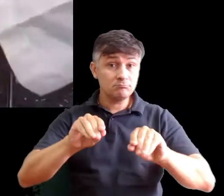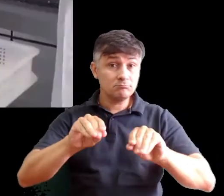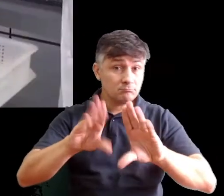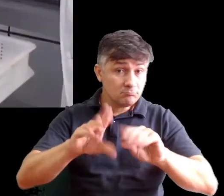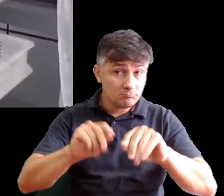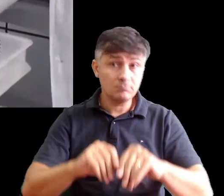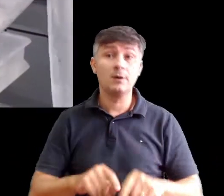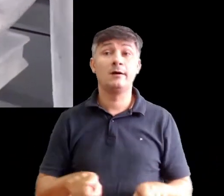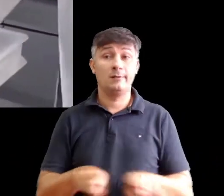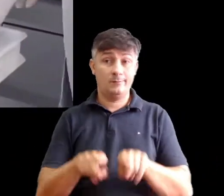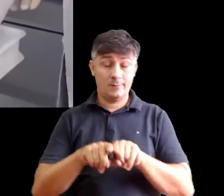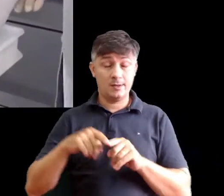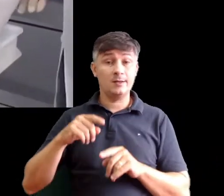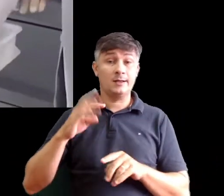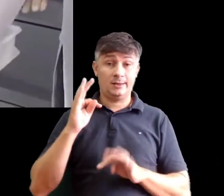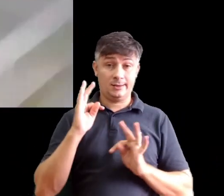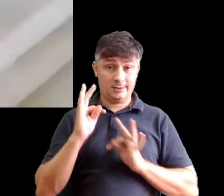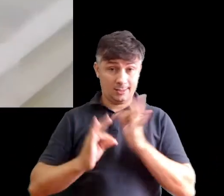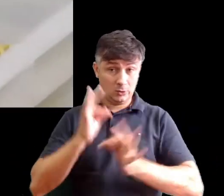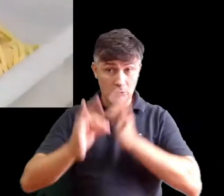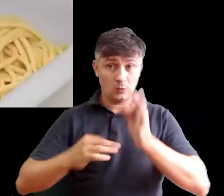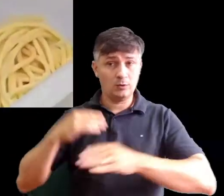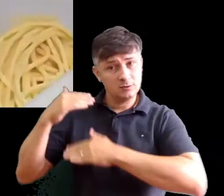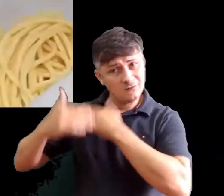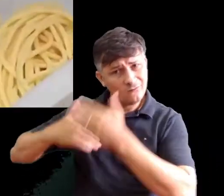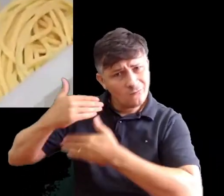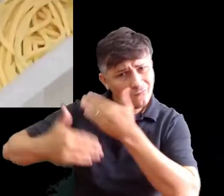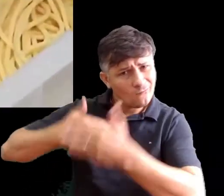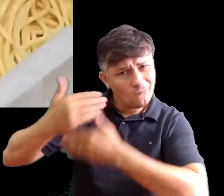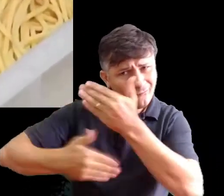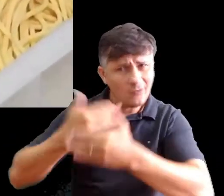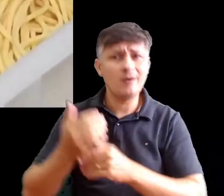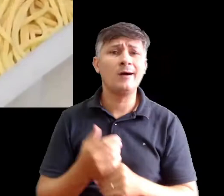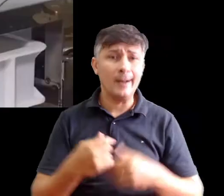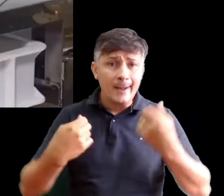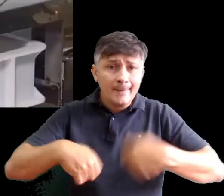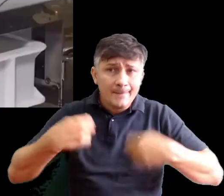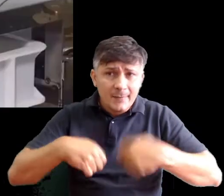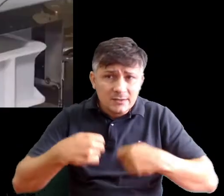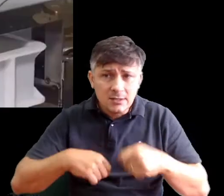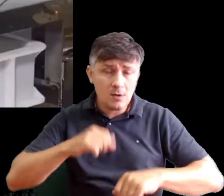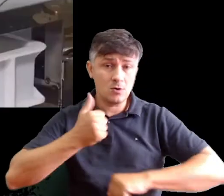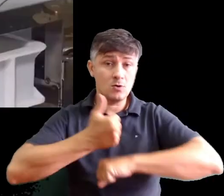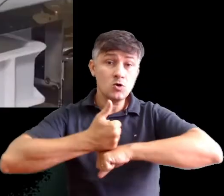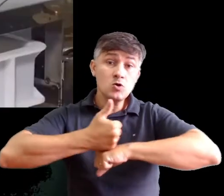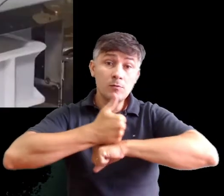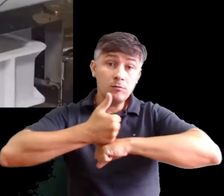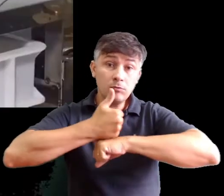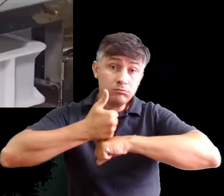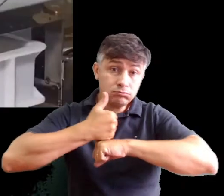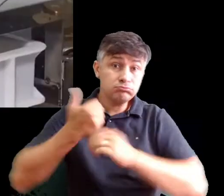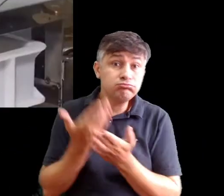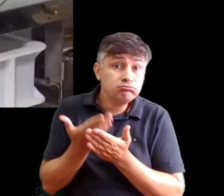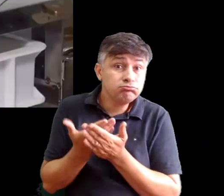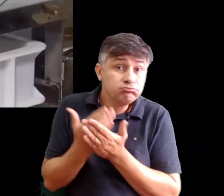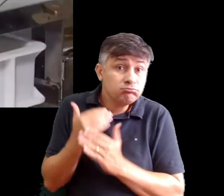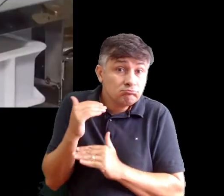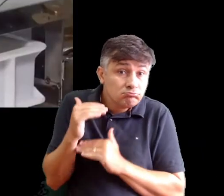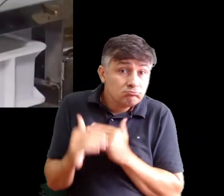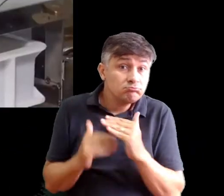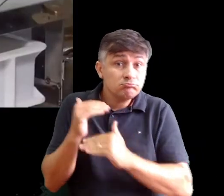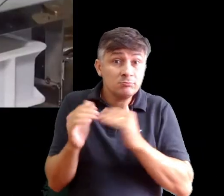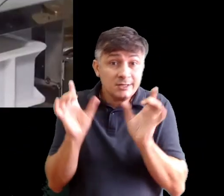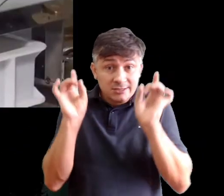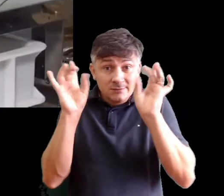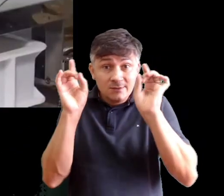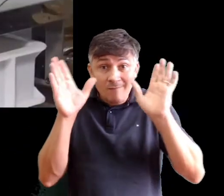conforme o desenvolvimento tecnológico industrial evoluiu, cresceu a necessidade de profissionais com escolaridade e